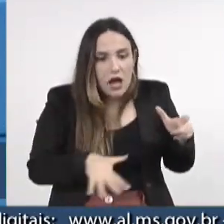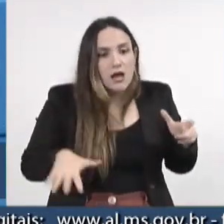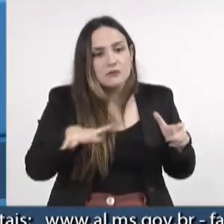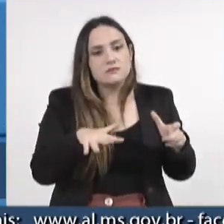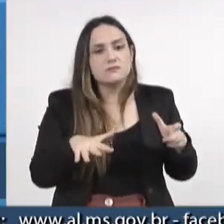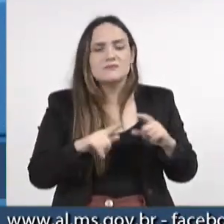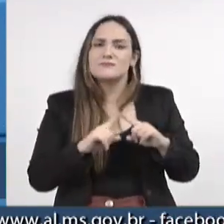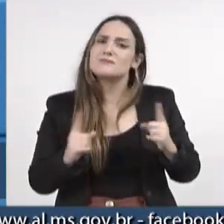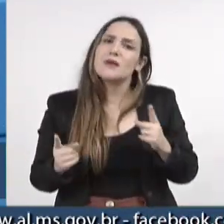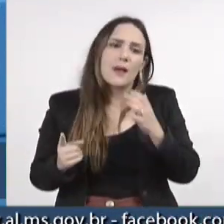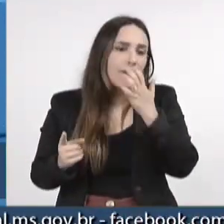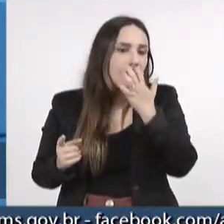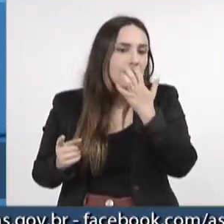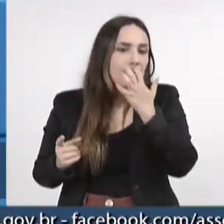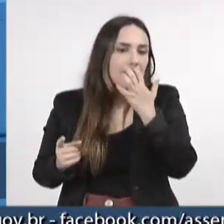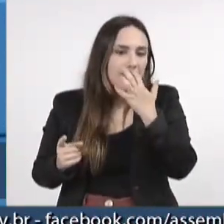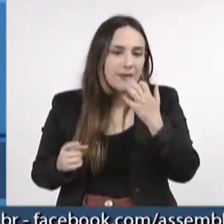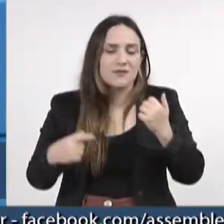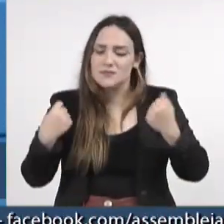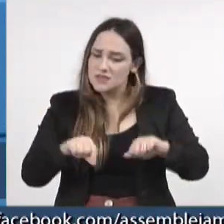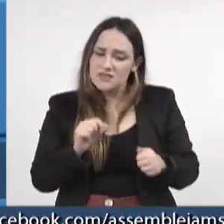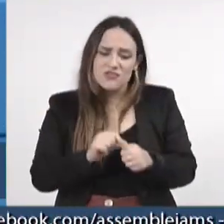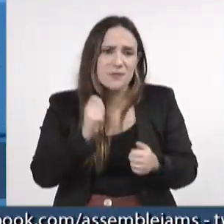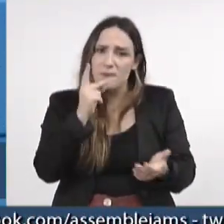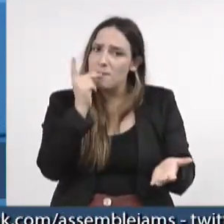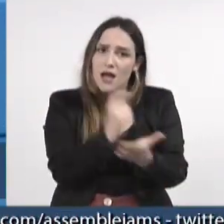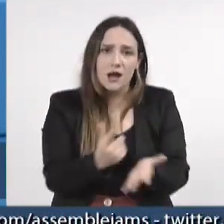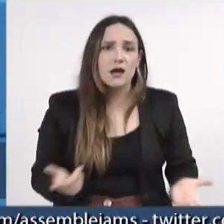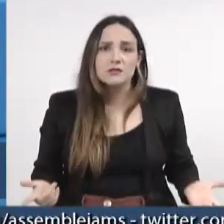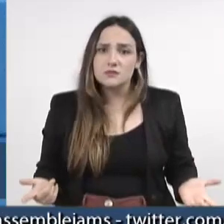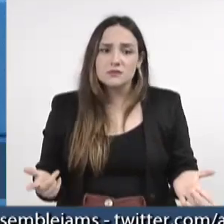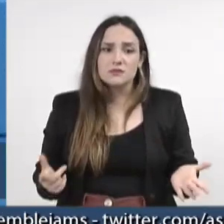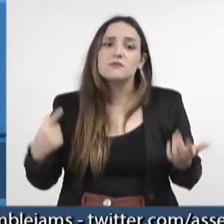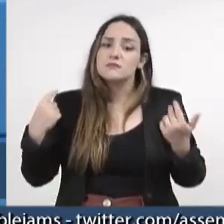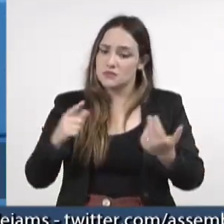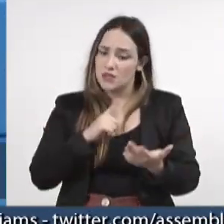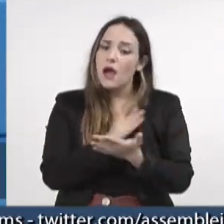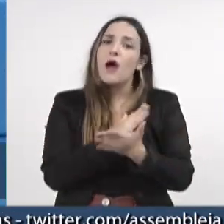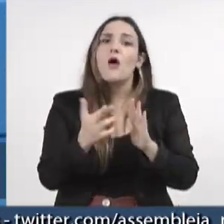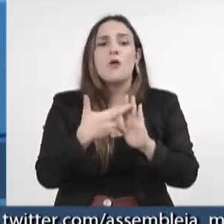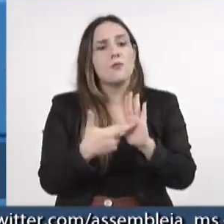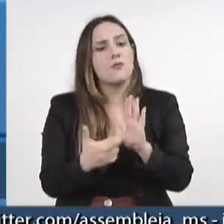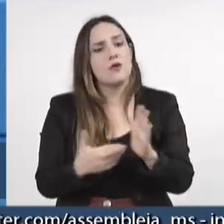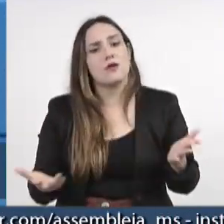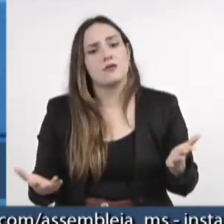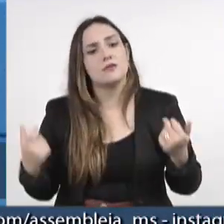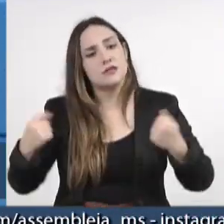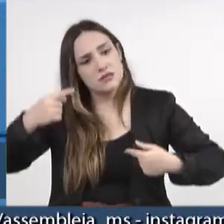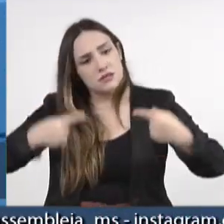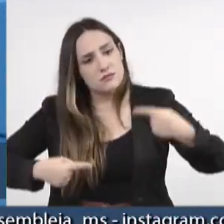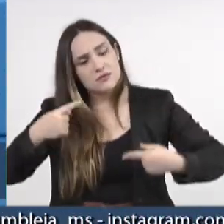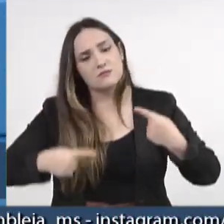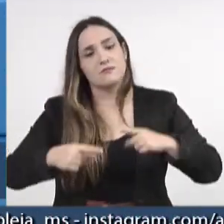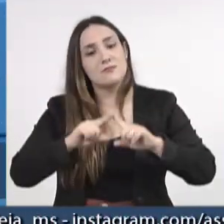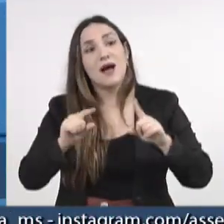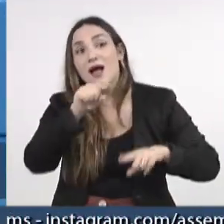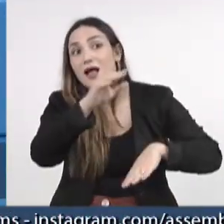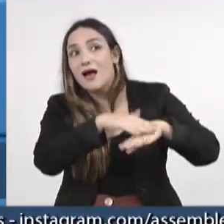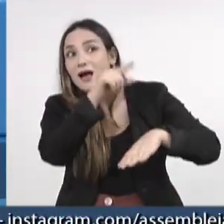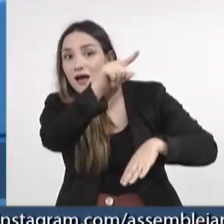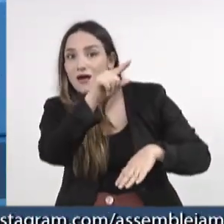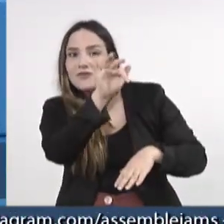constitucionalista, o constituinte, não definiu o que significa terras que os índios tradicionalmente ocupam.